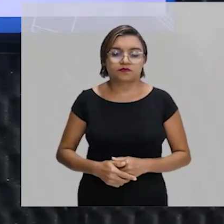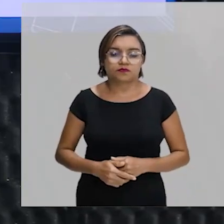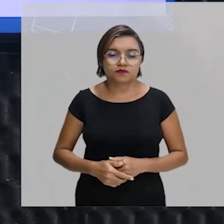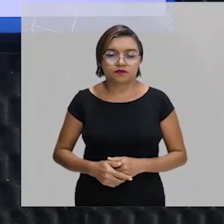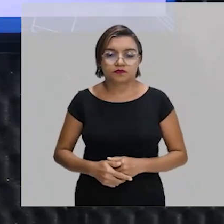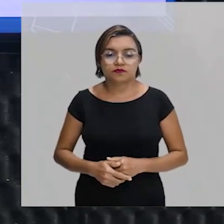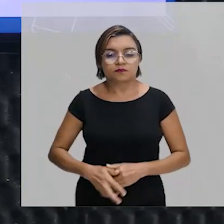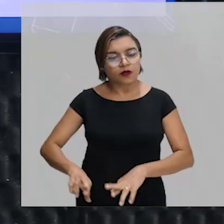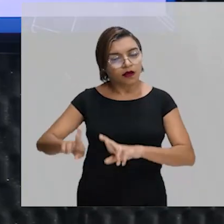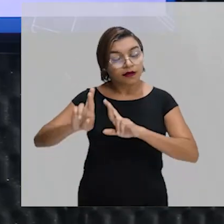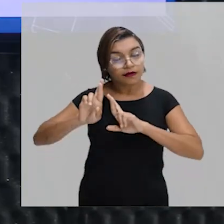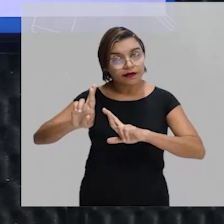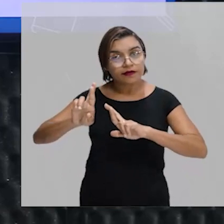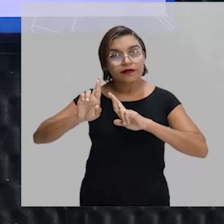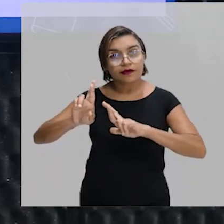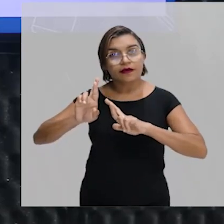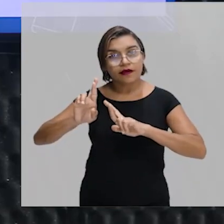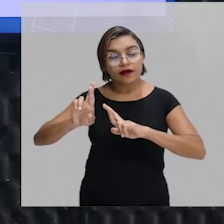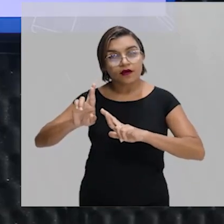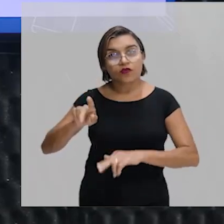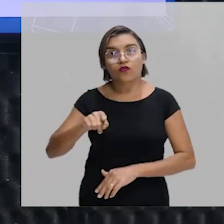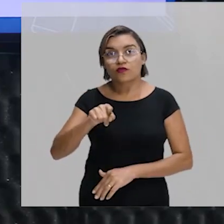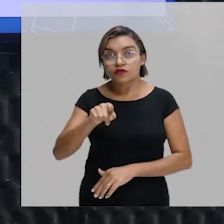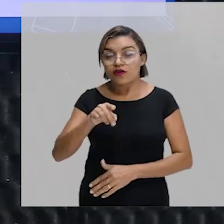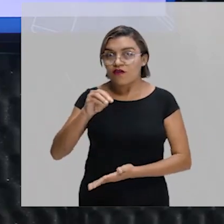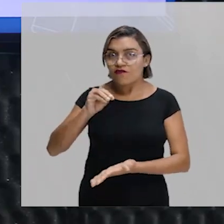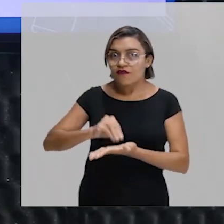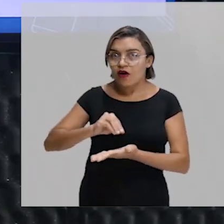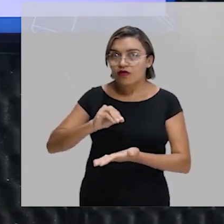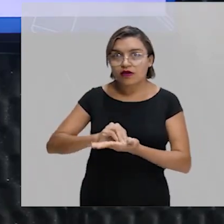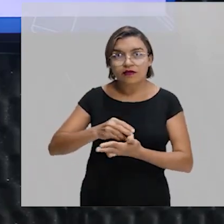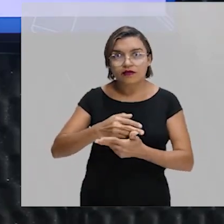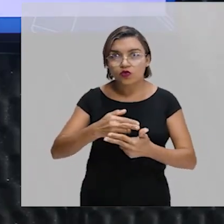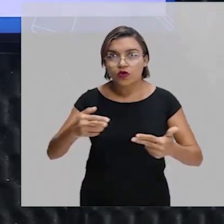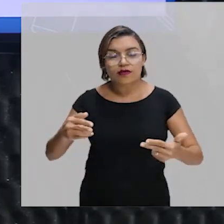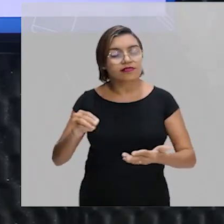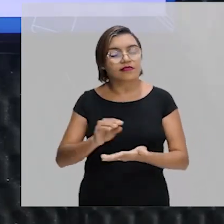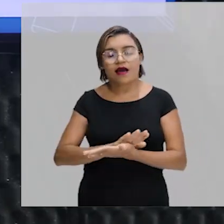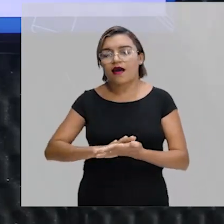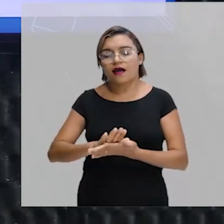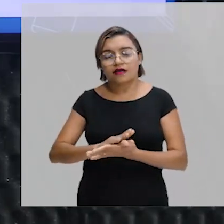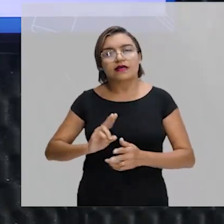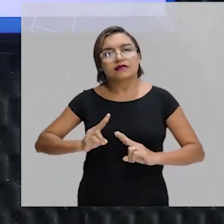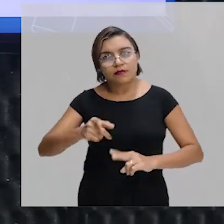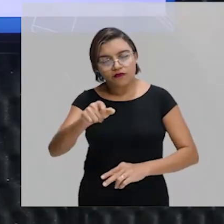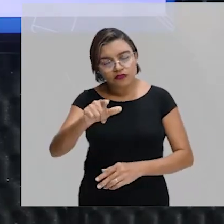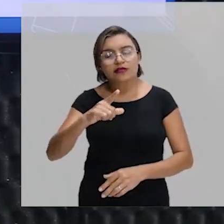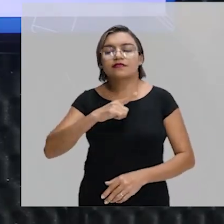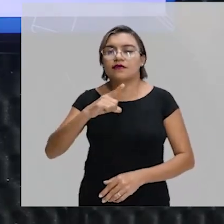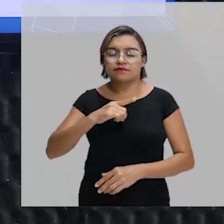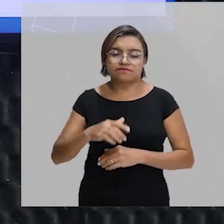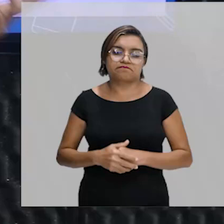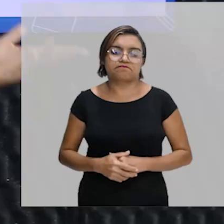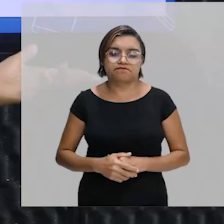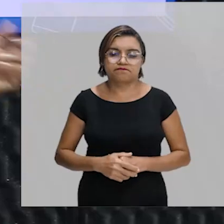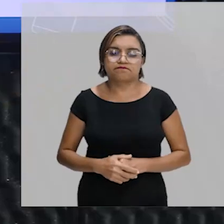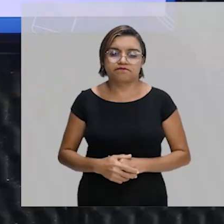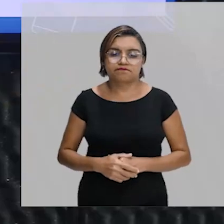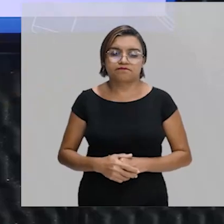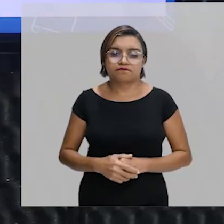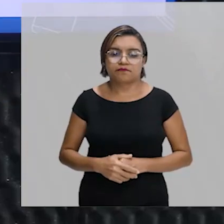Então, quero que nunca te falte nada. Quem quer? Eu. Eu quero. Que não falte para quem? Para